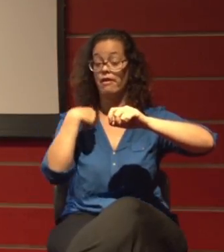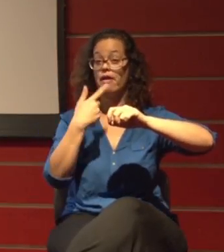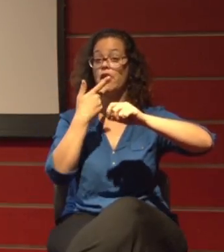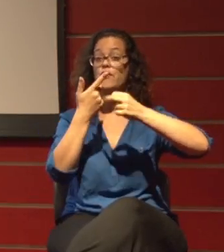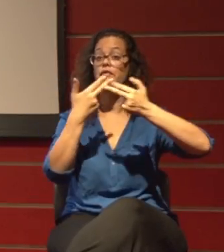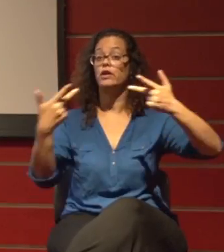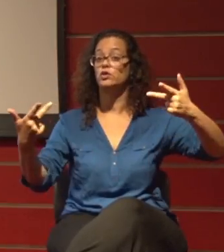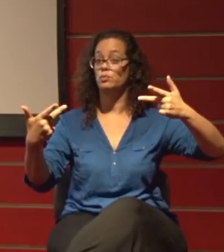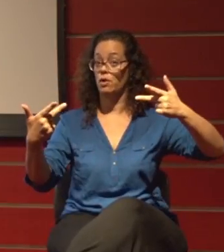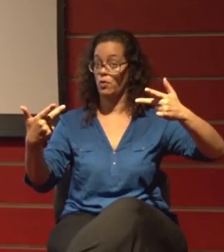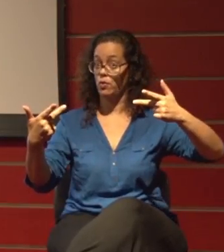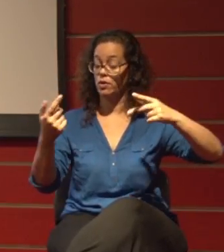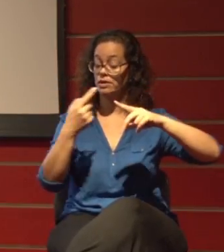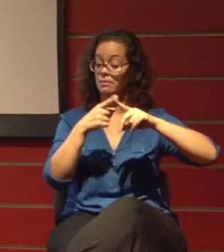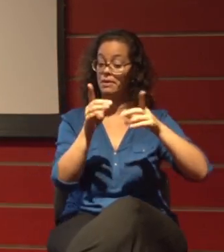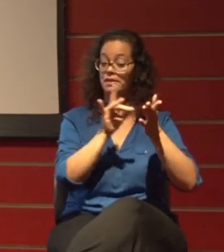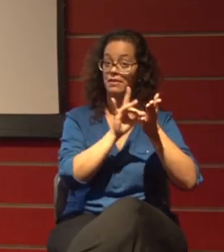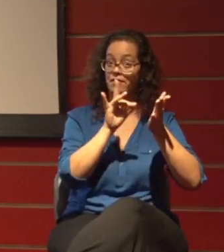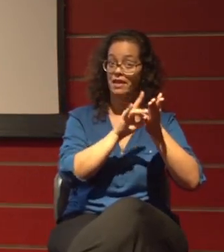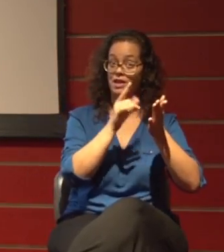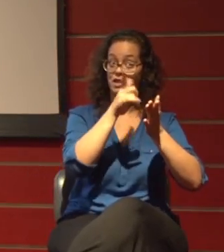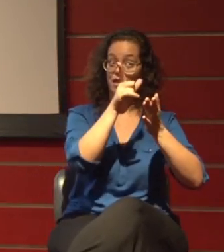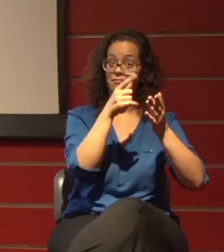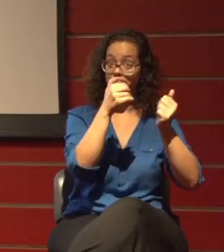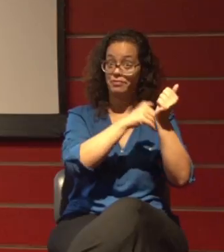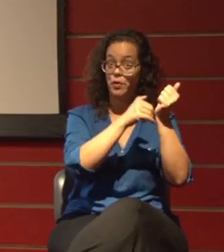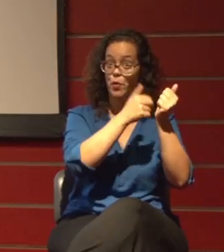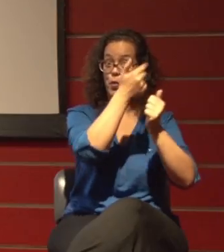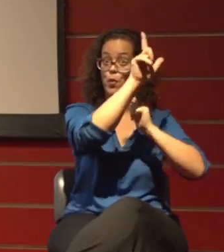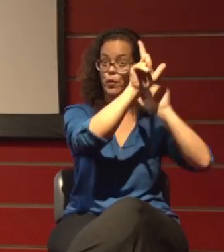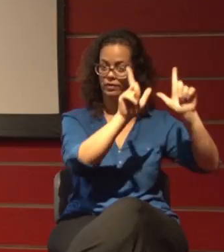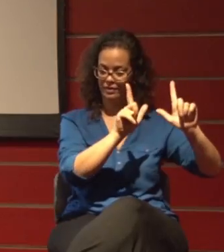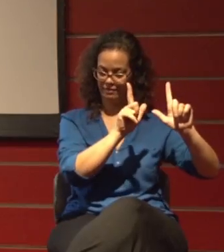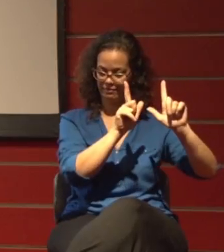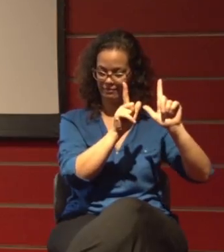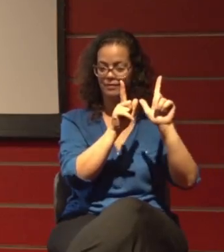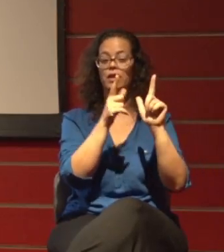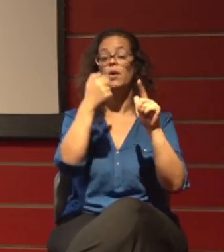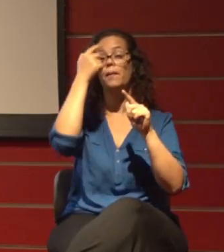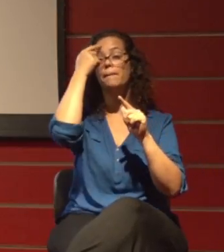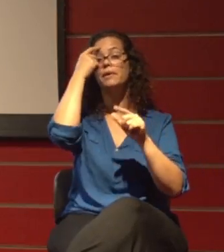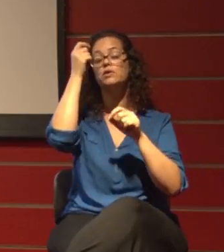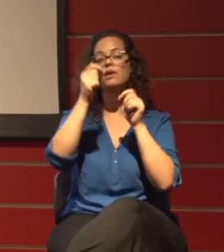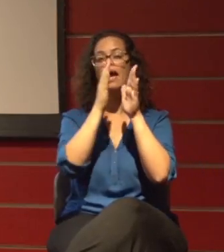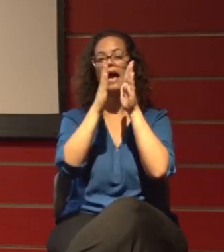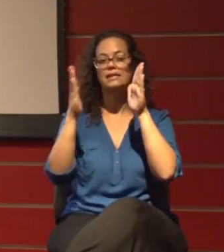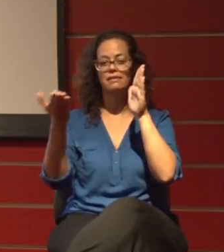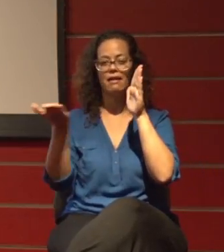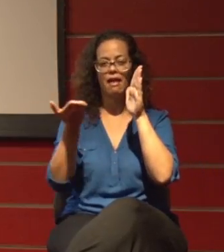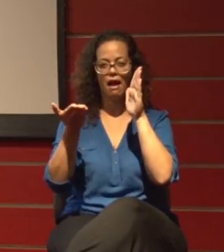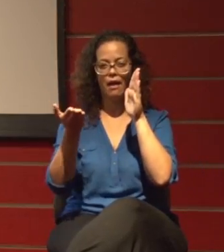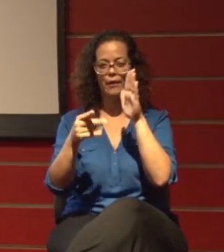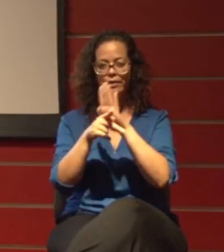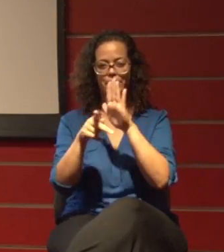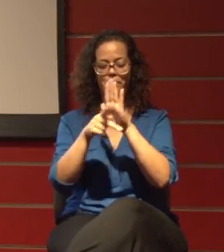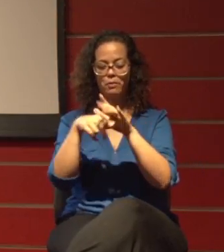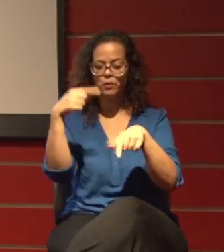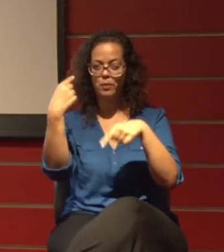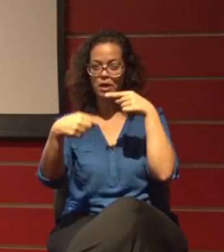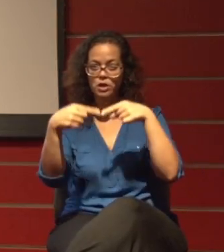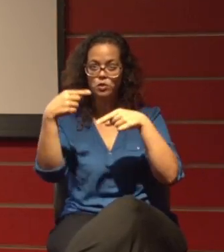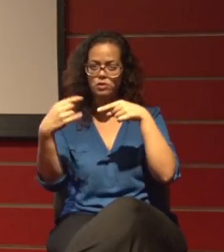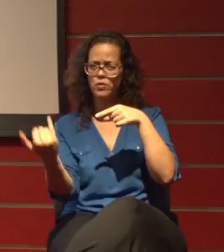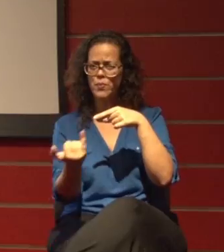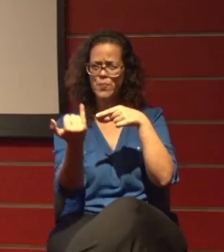verdade tô falando de outra pensem que esse que essa que essa que essa série foi lançada agora na esteira de uma discussão